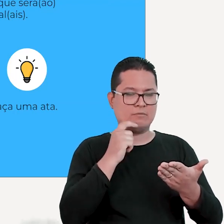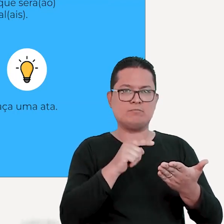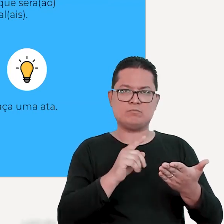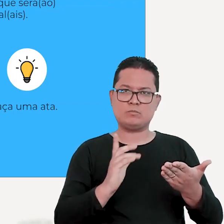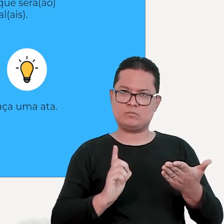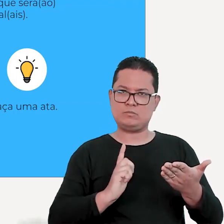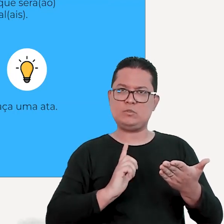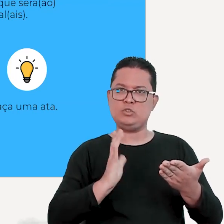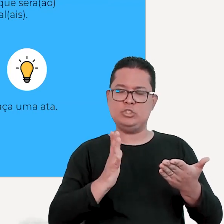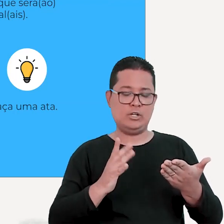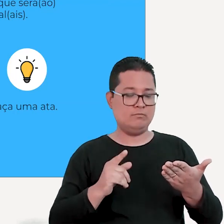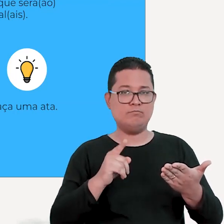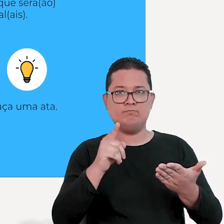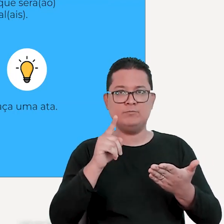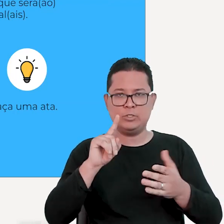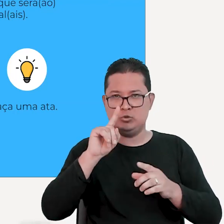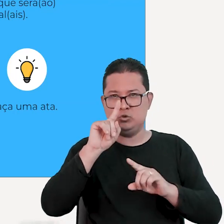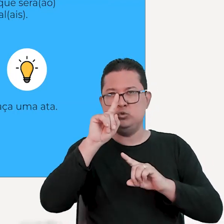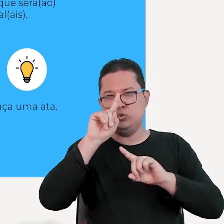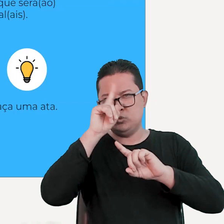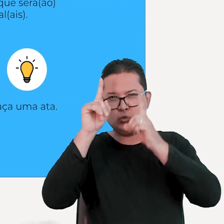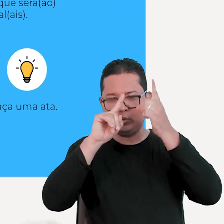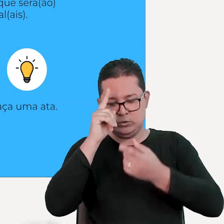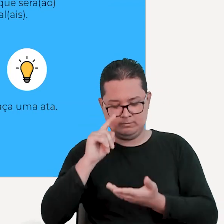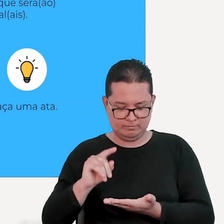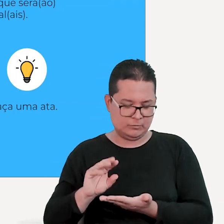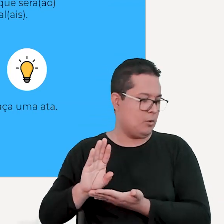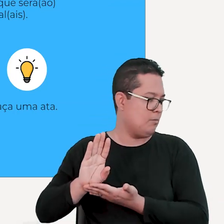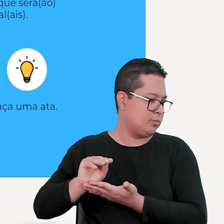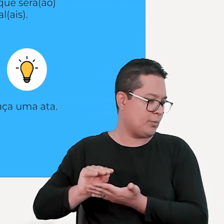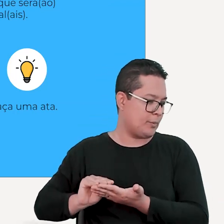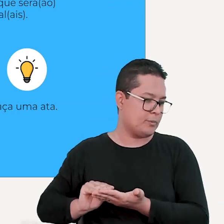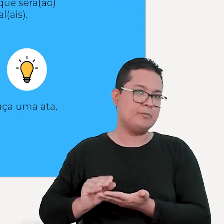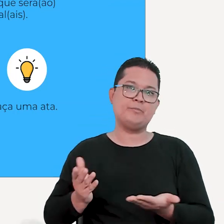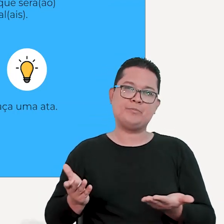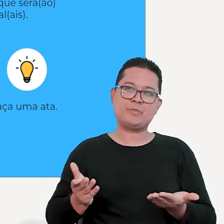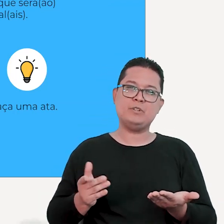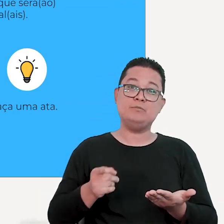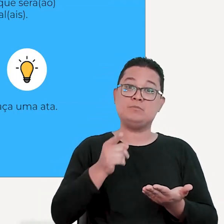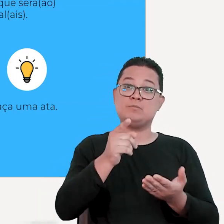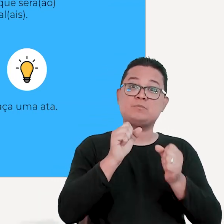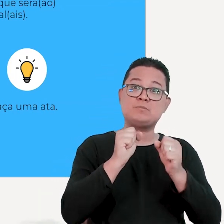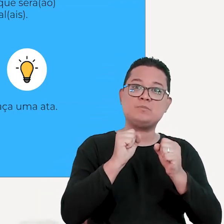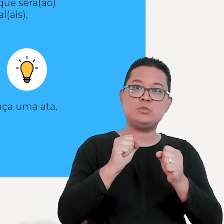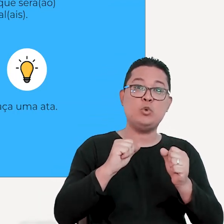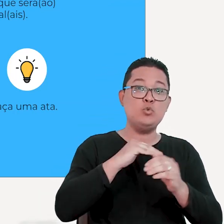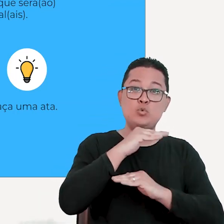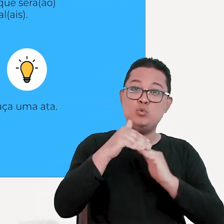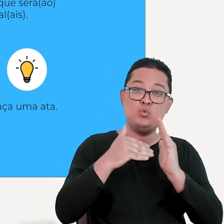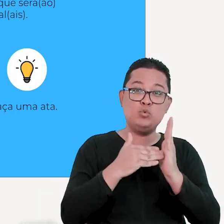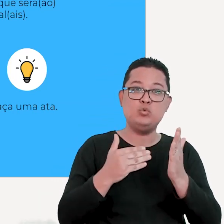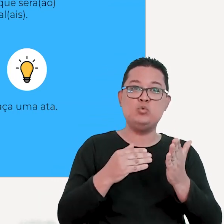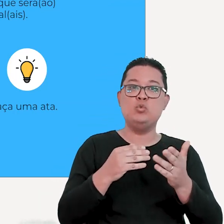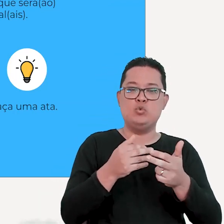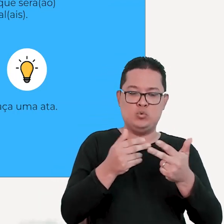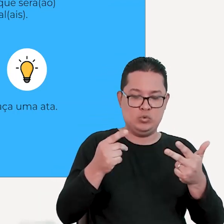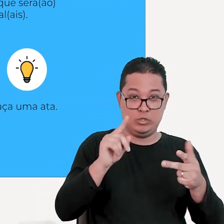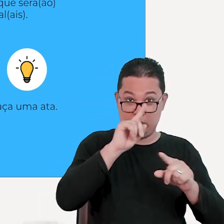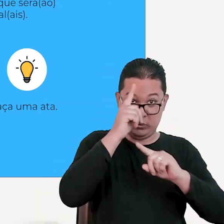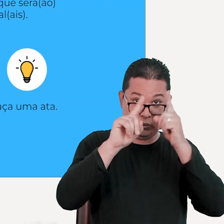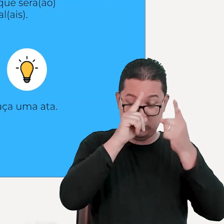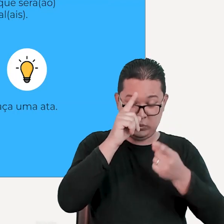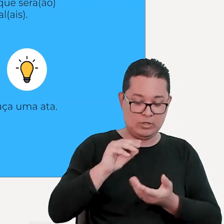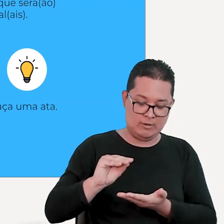para ler, converse com pessoas que entendem desse produto, para que você chegue nessa reunião já com um pano de fundo,